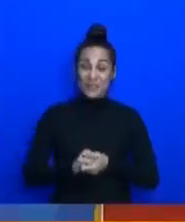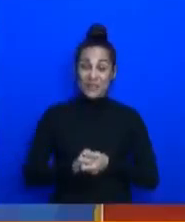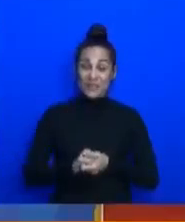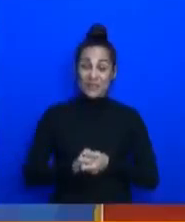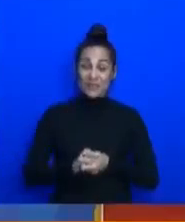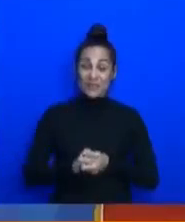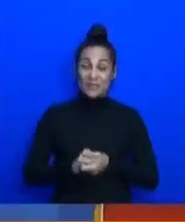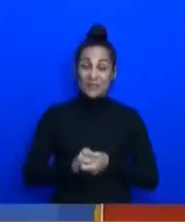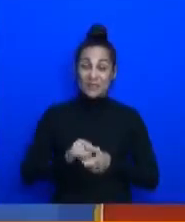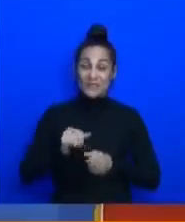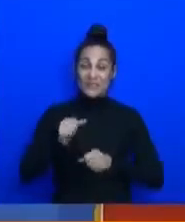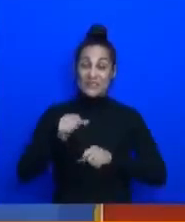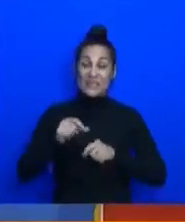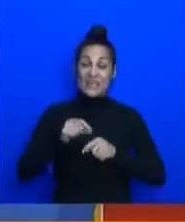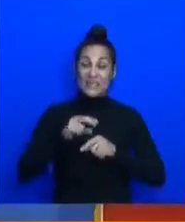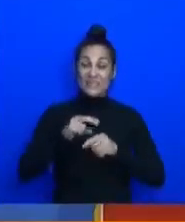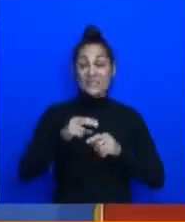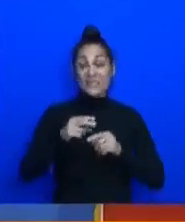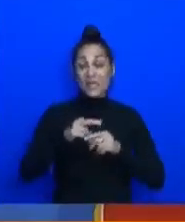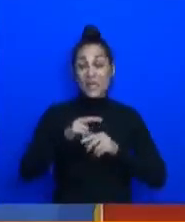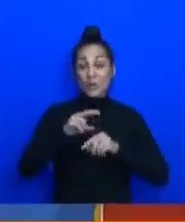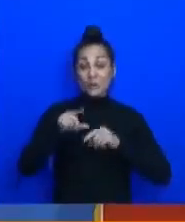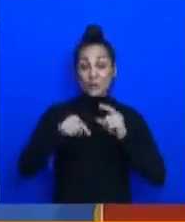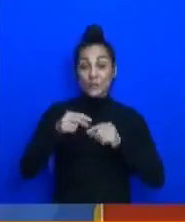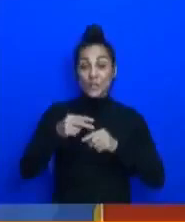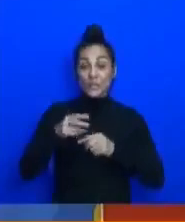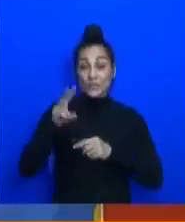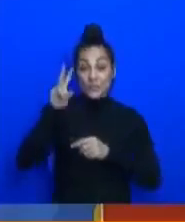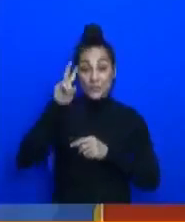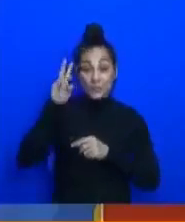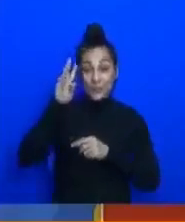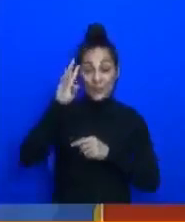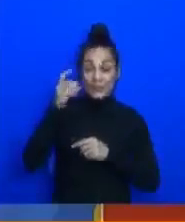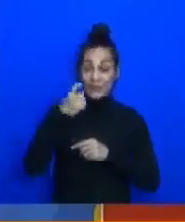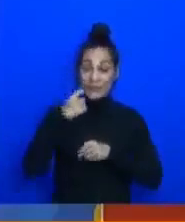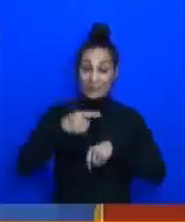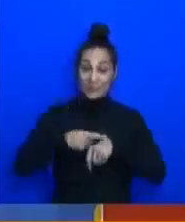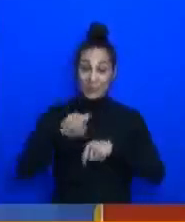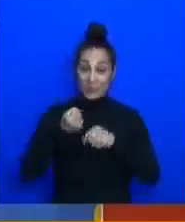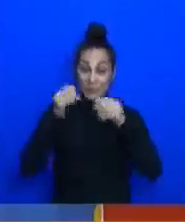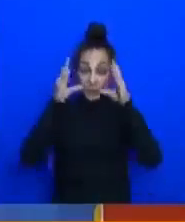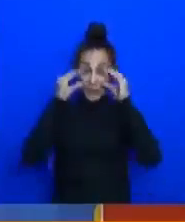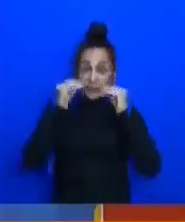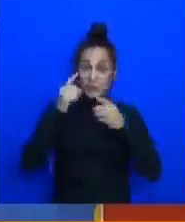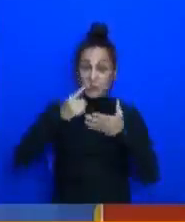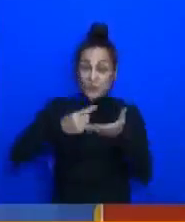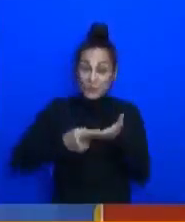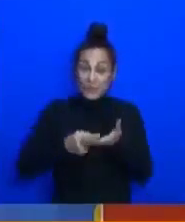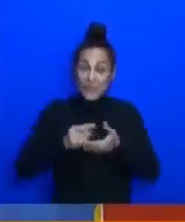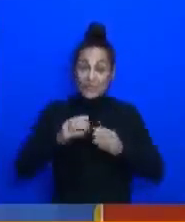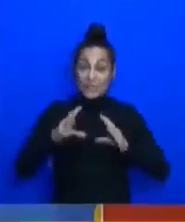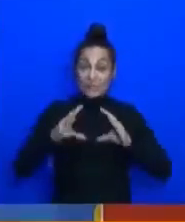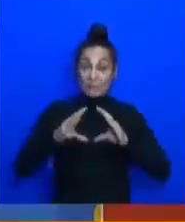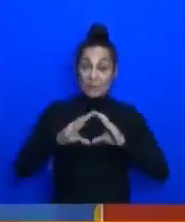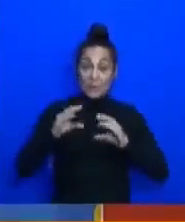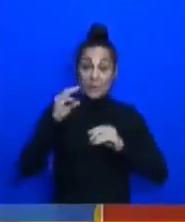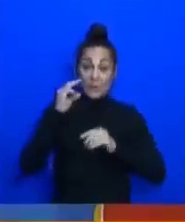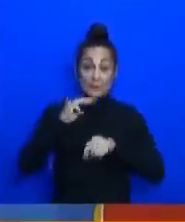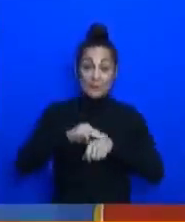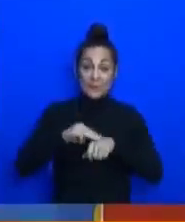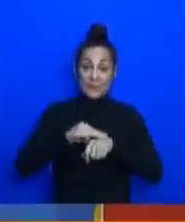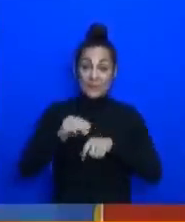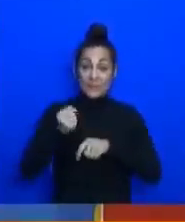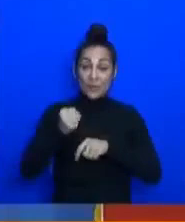Lotomania conta com sorteios às segundas, quartas e sextas, a partir das 20 horas. Bola branca,